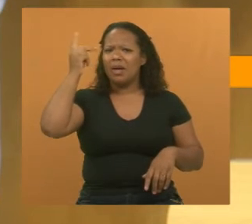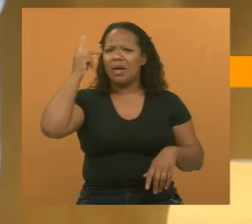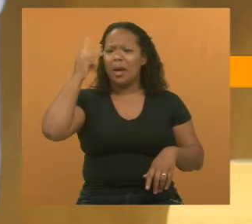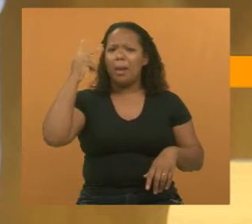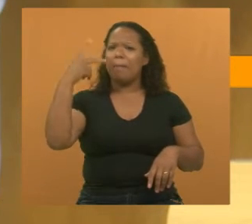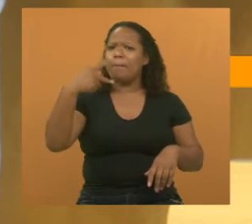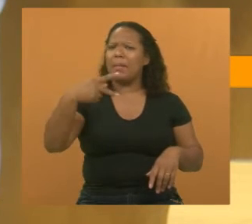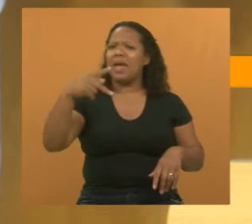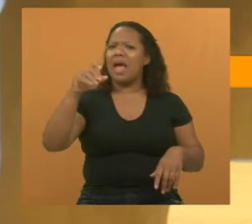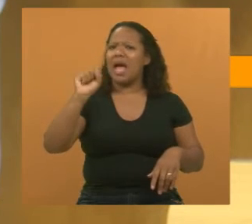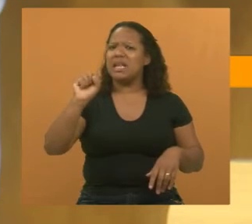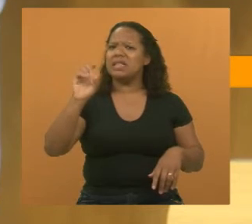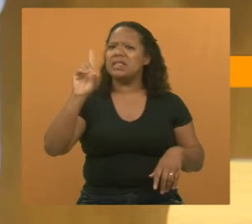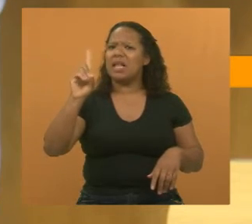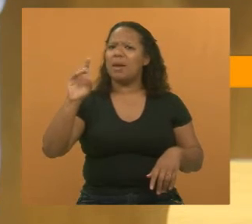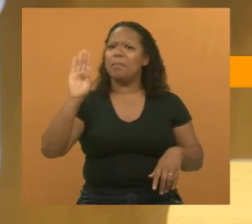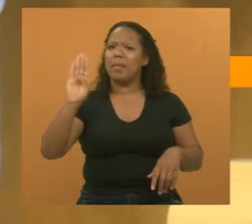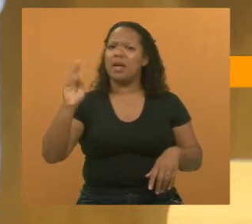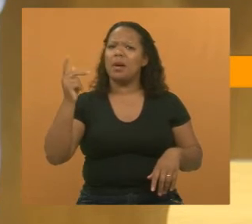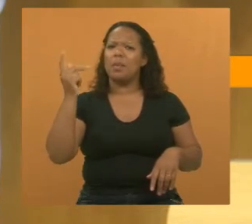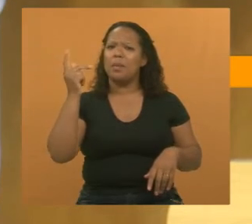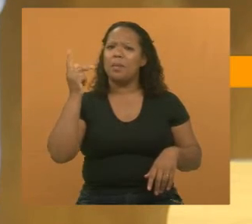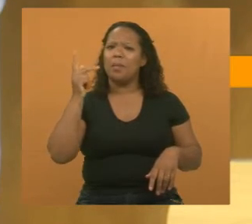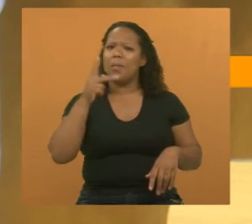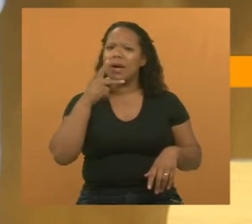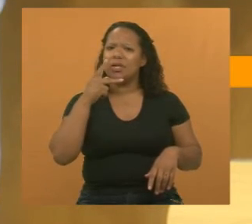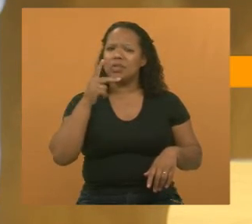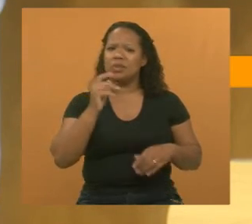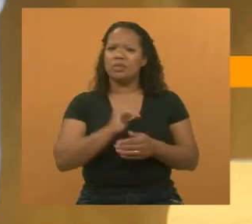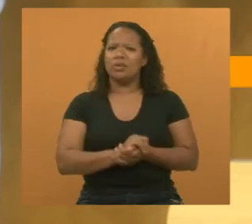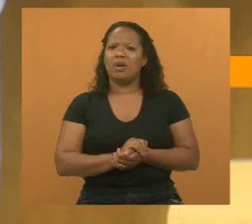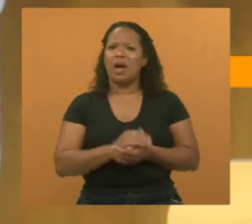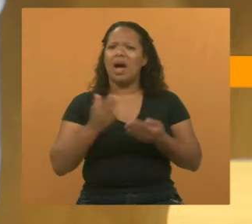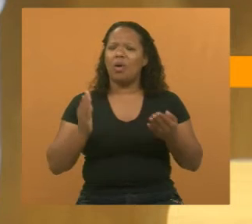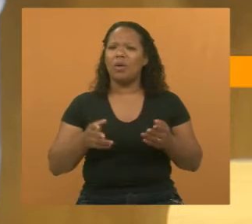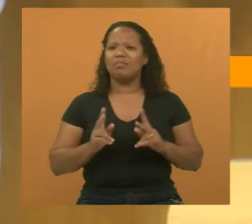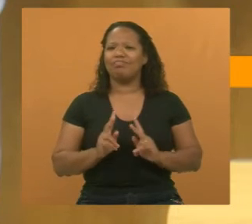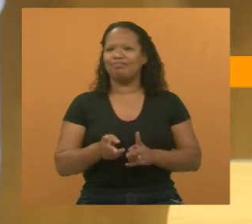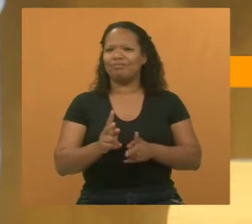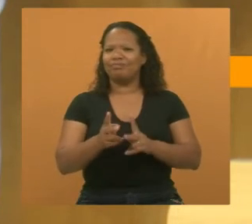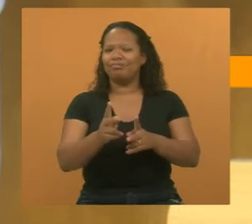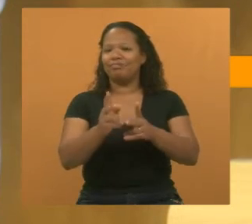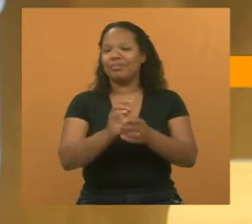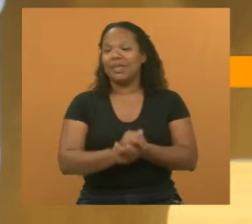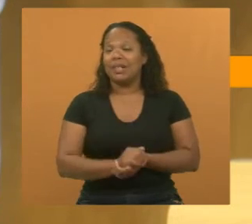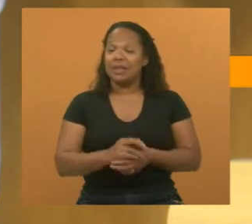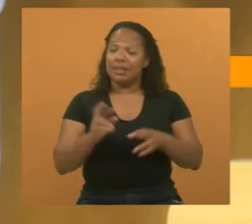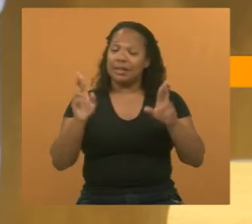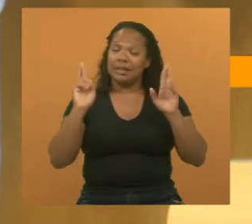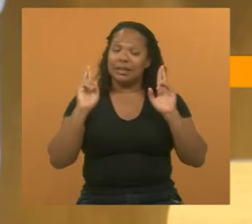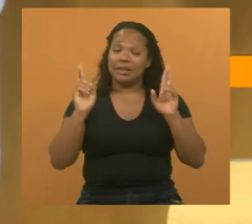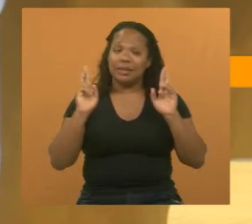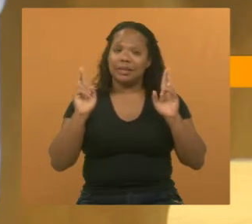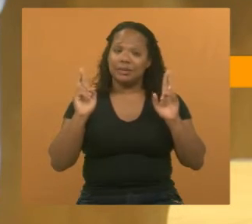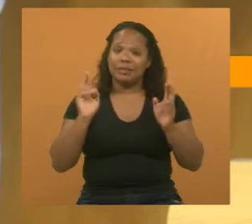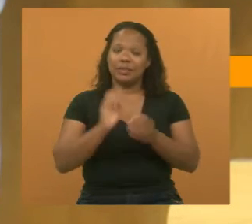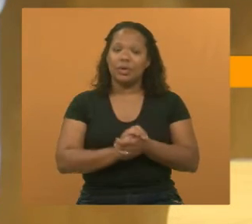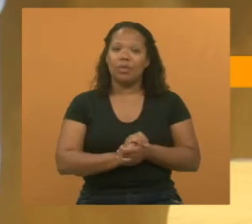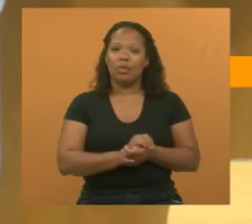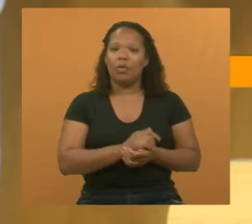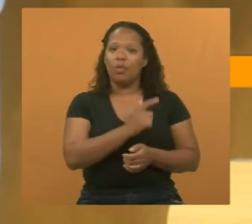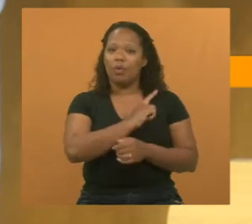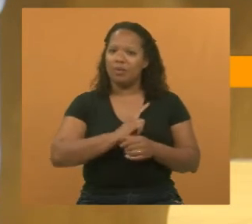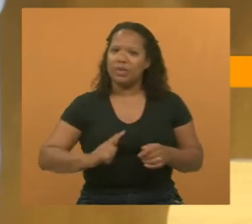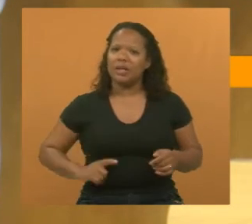do PSDB, que está aí há 16, há 20 anos, e vai agora continuar governando. Espero que o próximo governador reveja